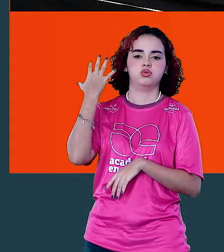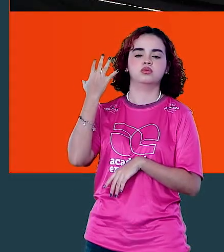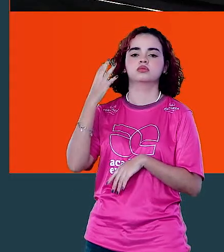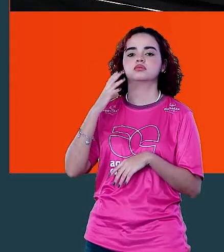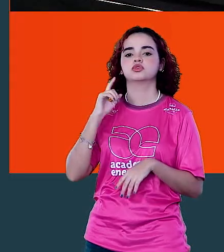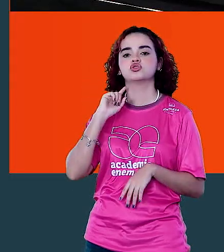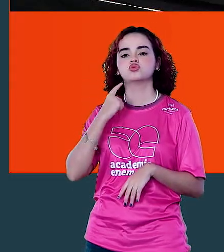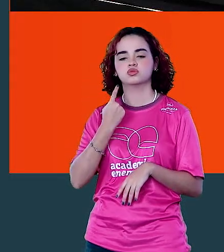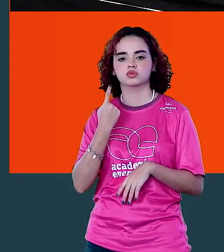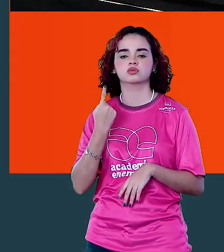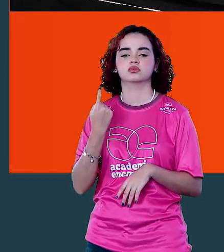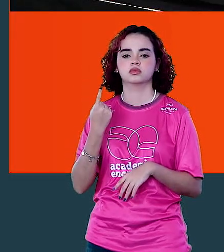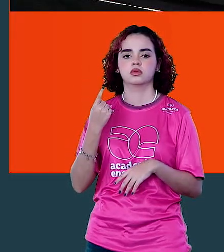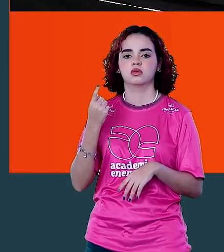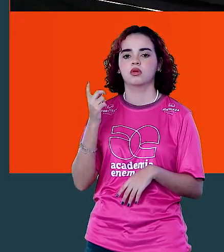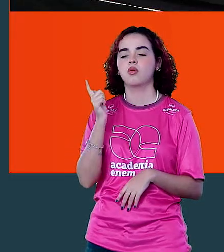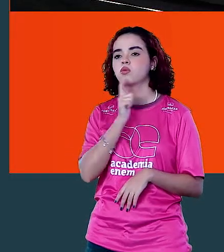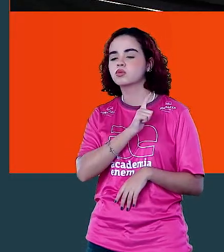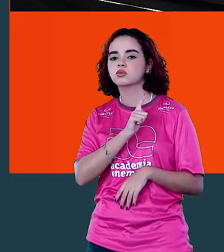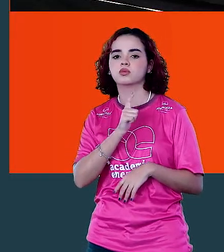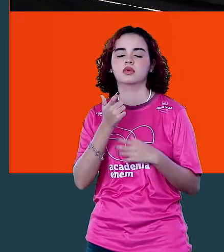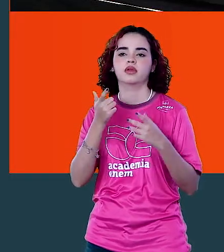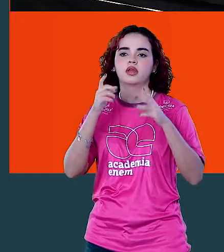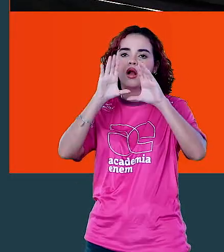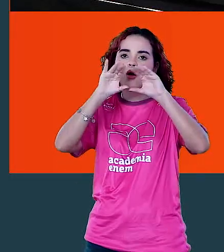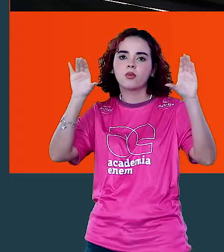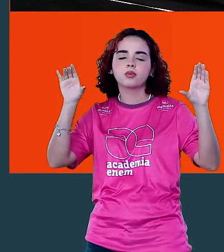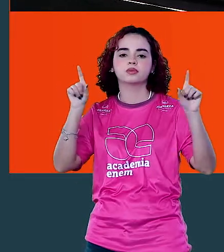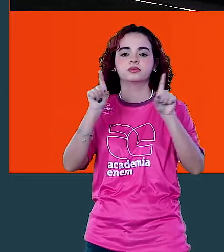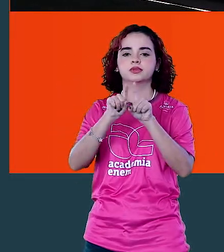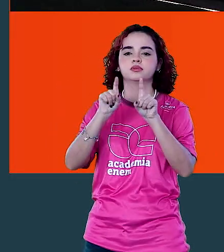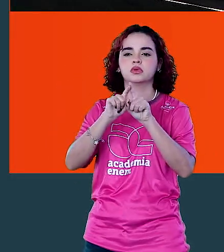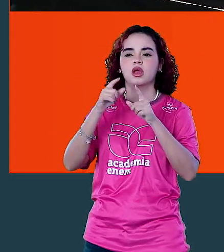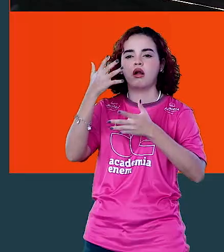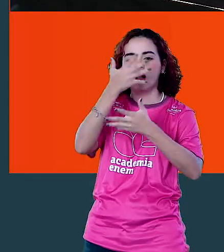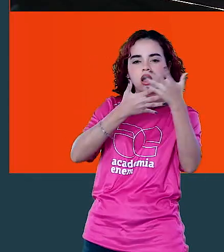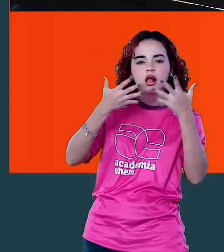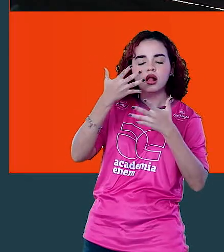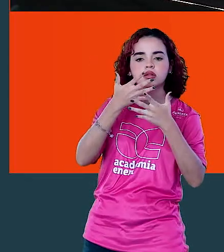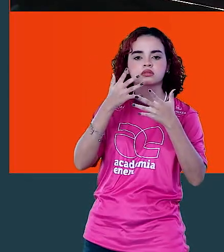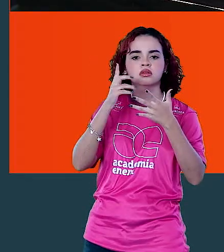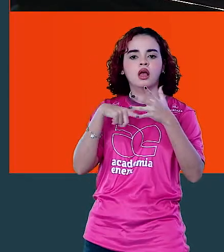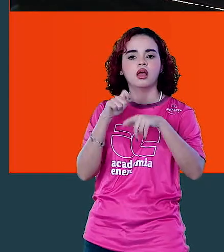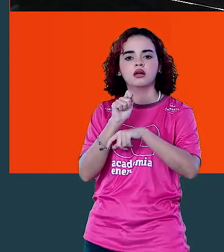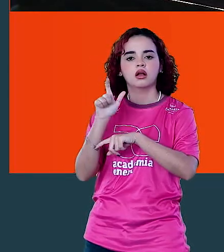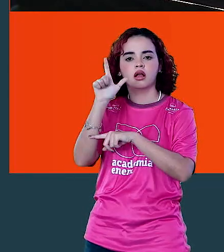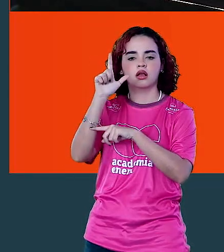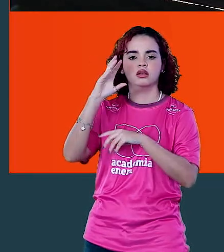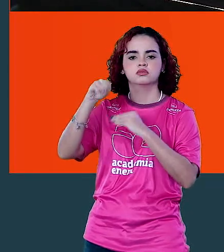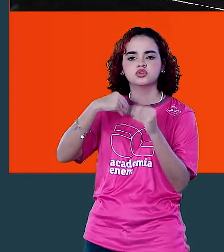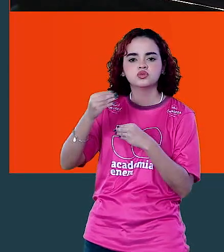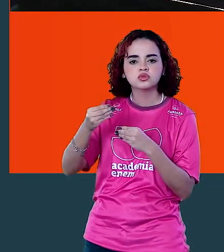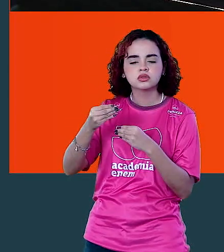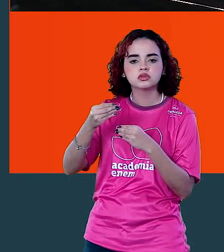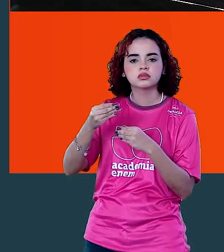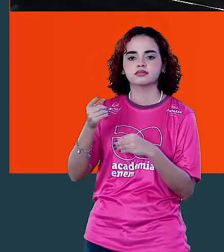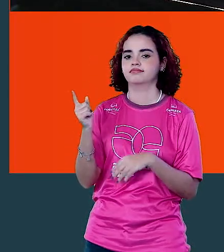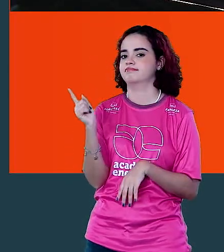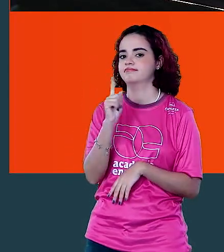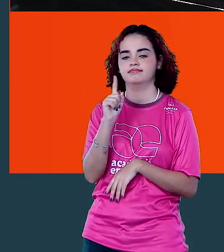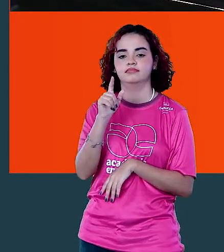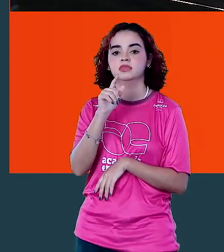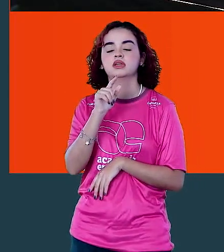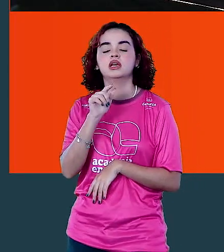ver, Ed. Eu consigo ver as nuvens. Eu consigo ver neblina. Não é uma mistura de gases, não? Não.